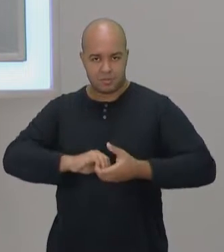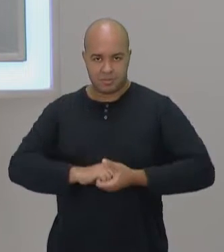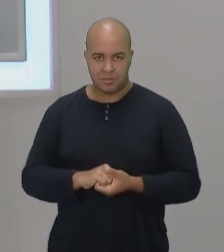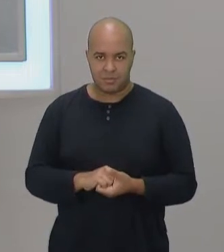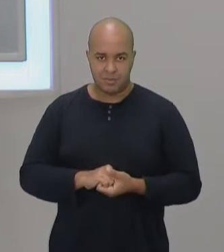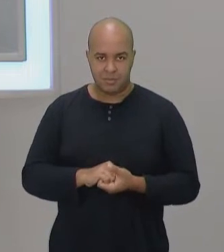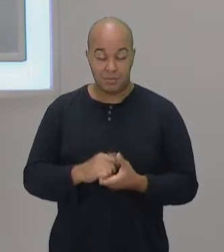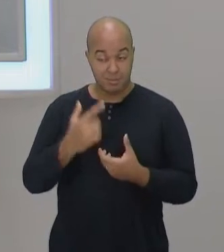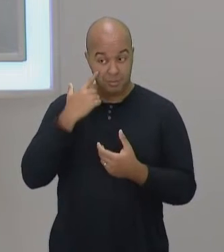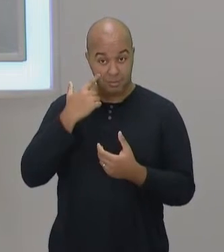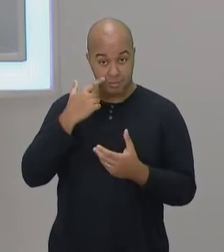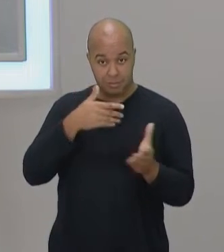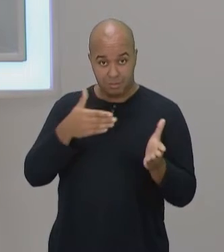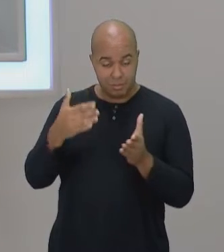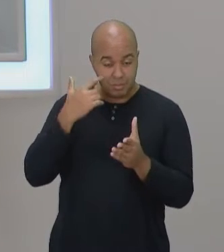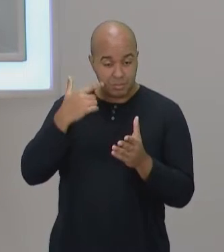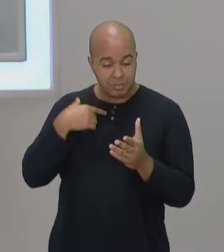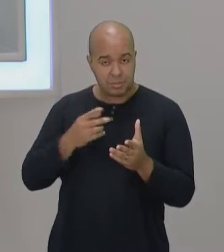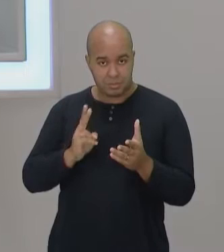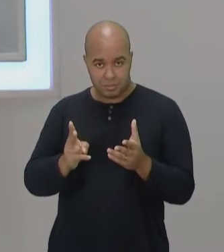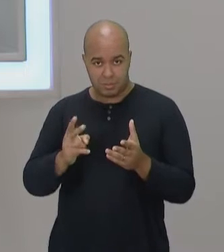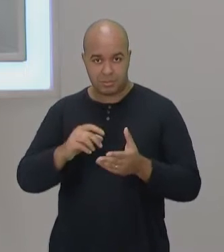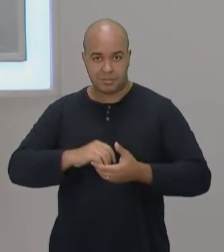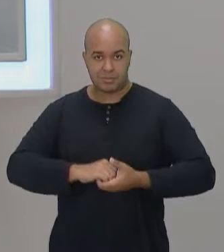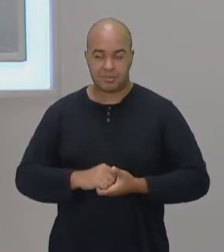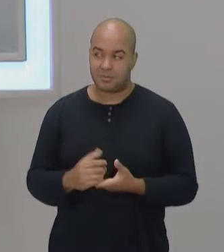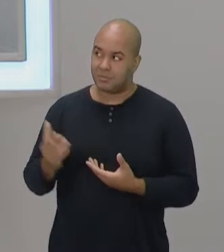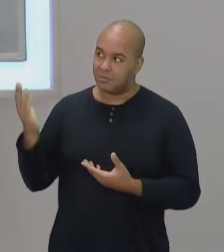utilização. Muito bem, então vamos lá.